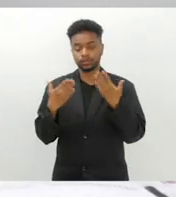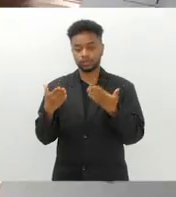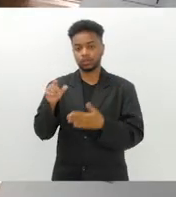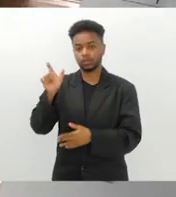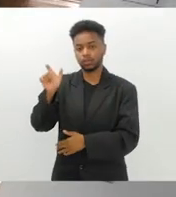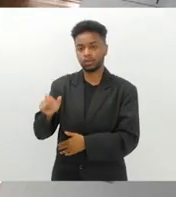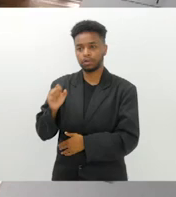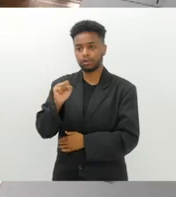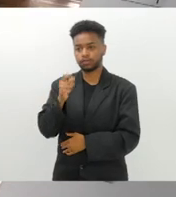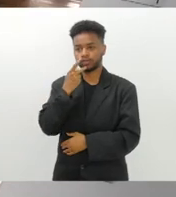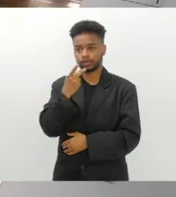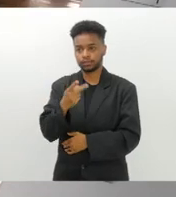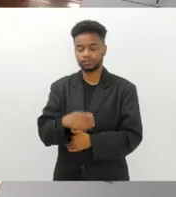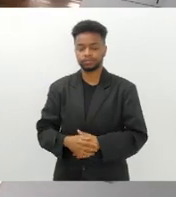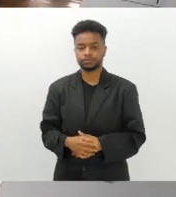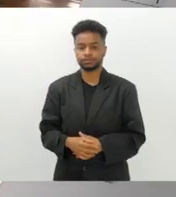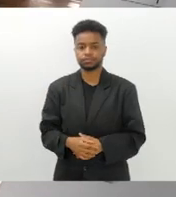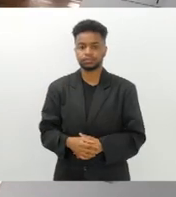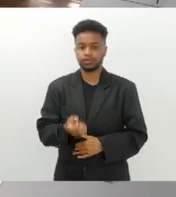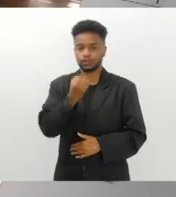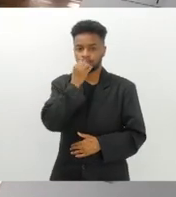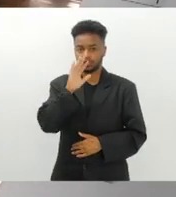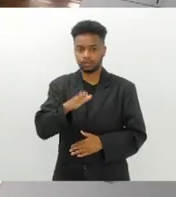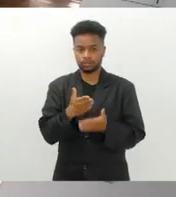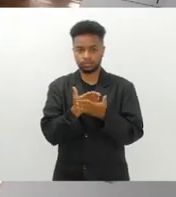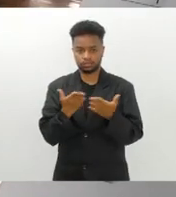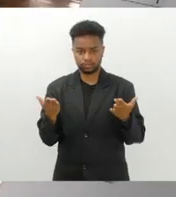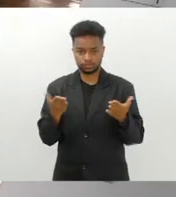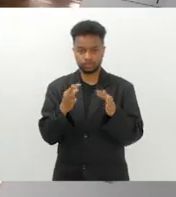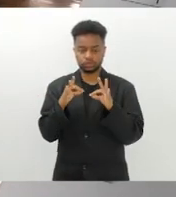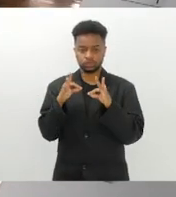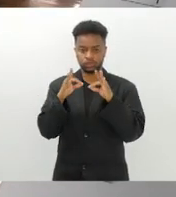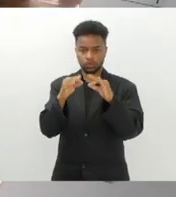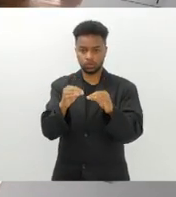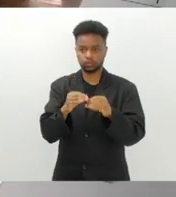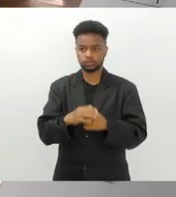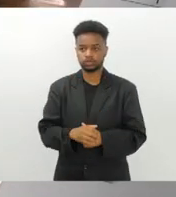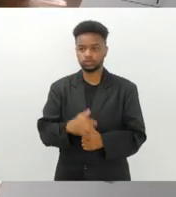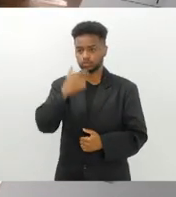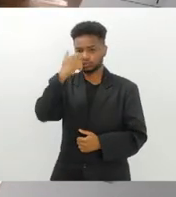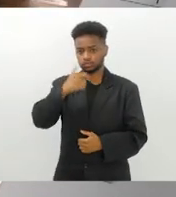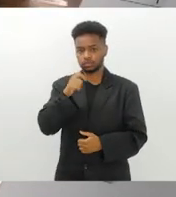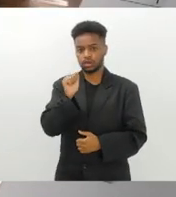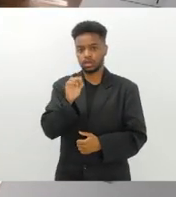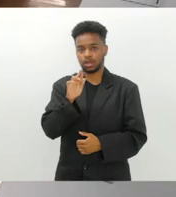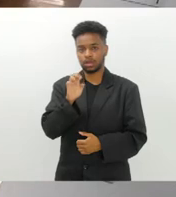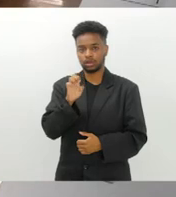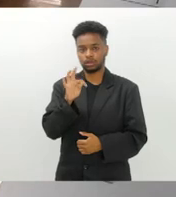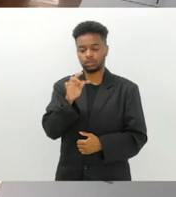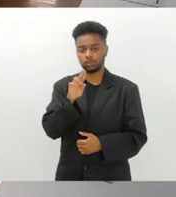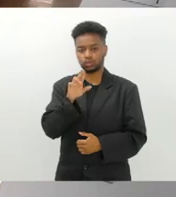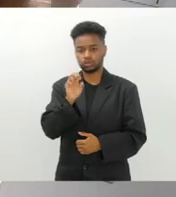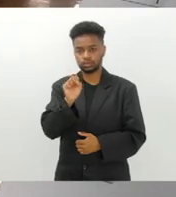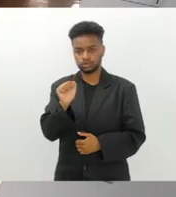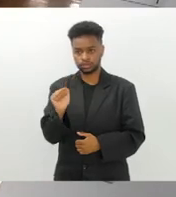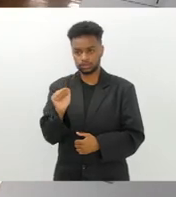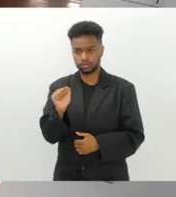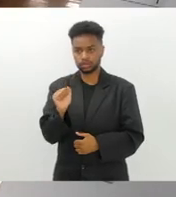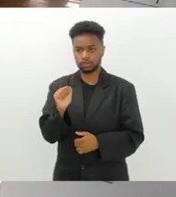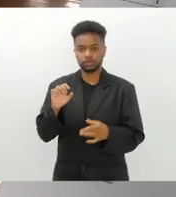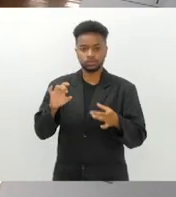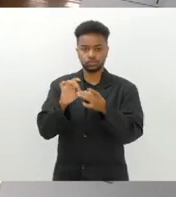sua. É, boa tarde a todos e todas. Me chamo Aretuza Dória, Aretuza de